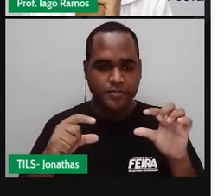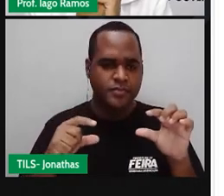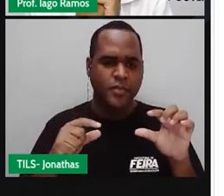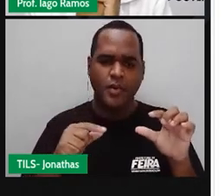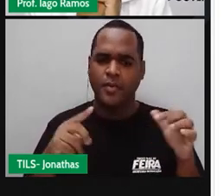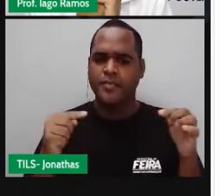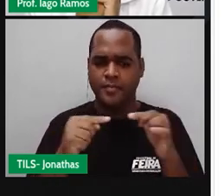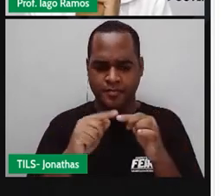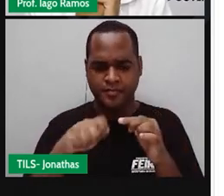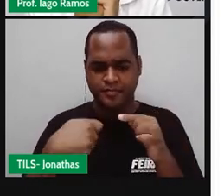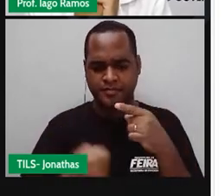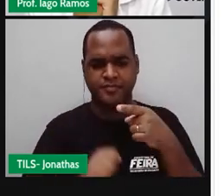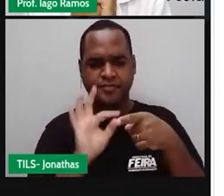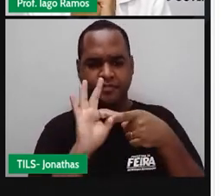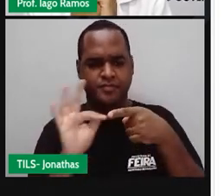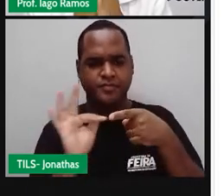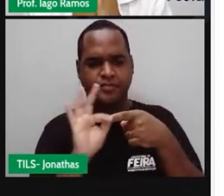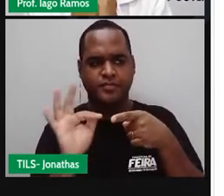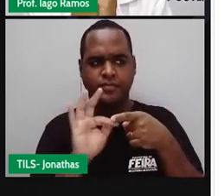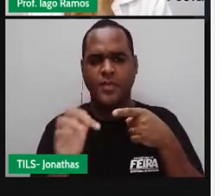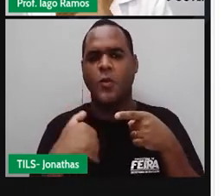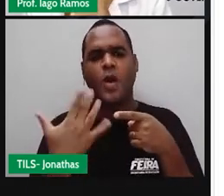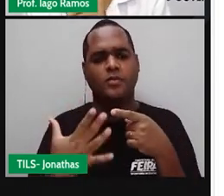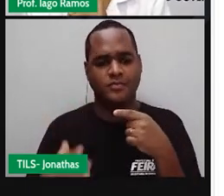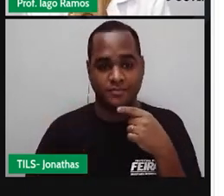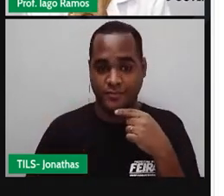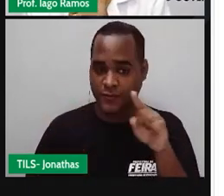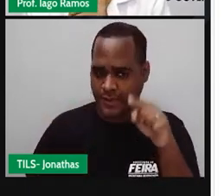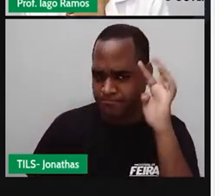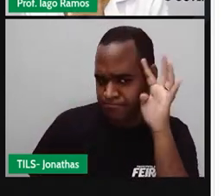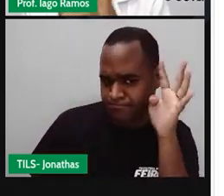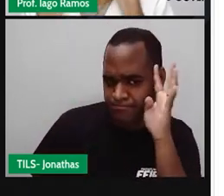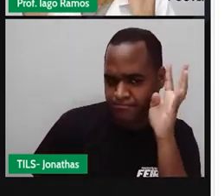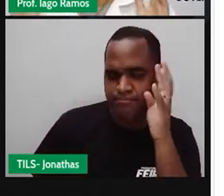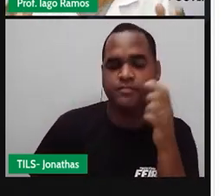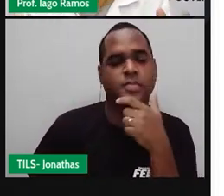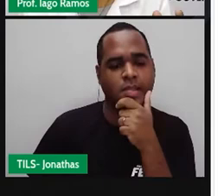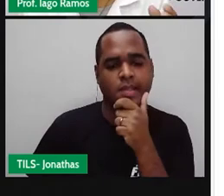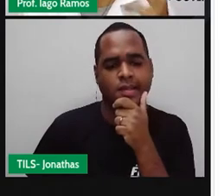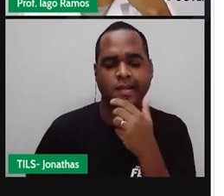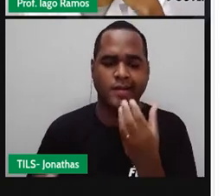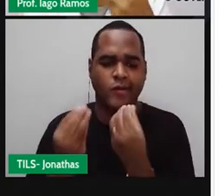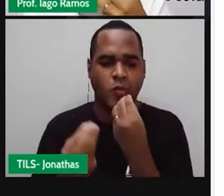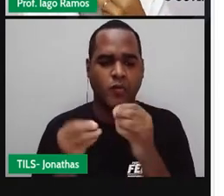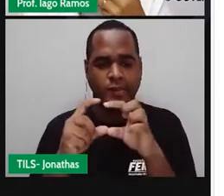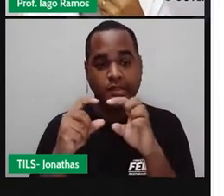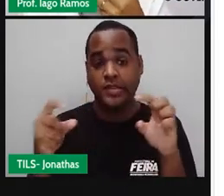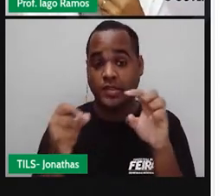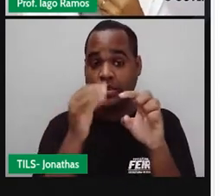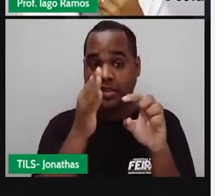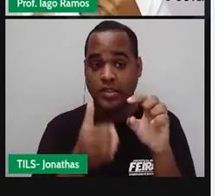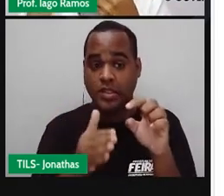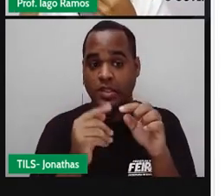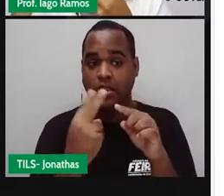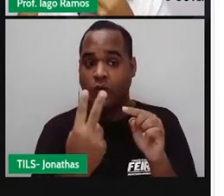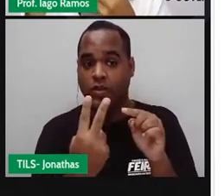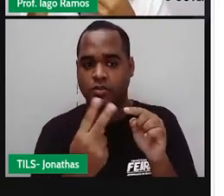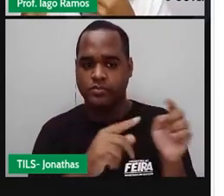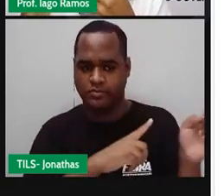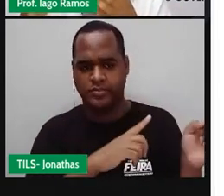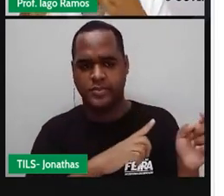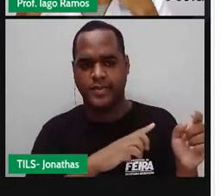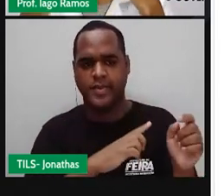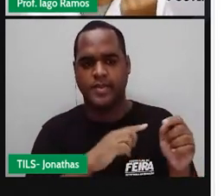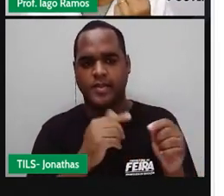seria a fração aí você vai raciocinar boa professor se o senhor dividiu a barra em dois pedaços e